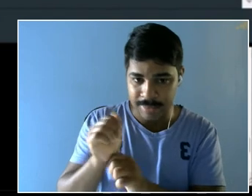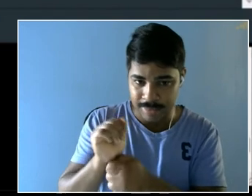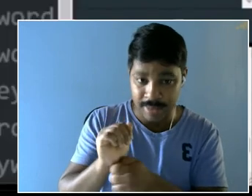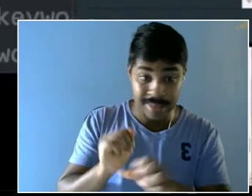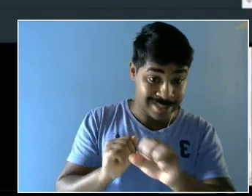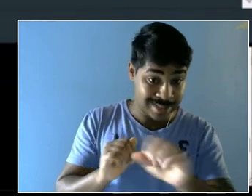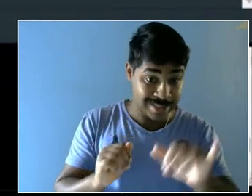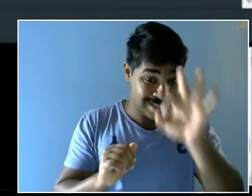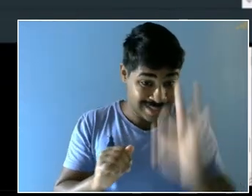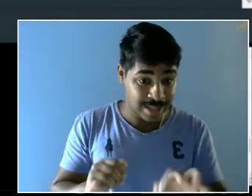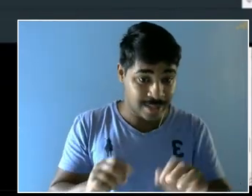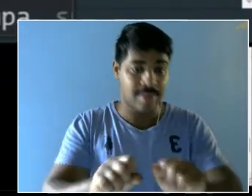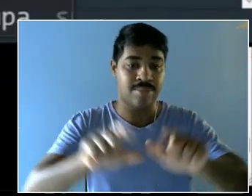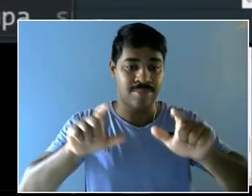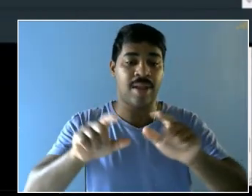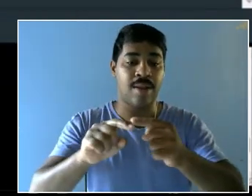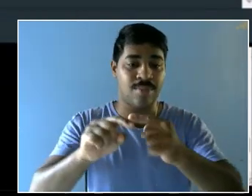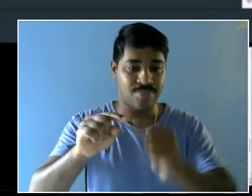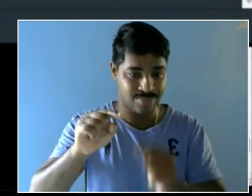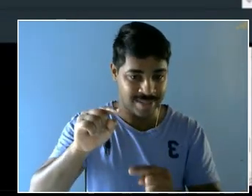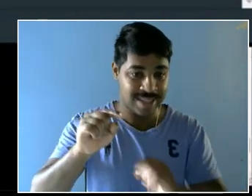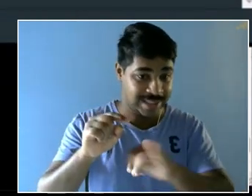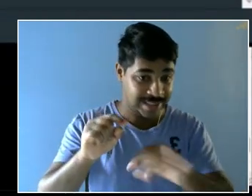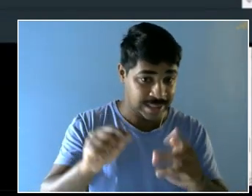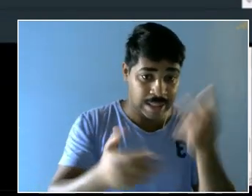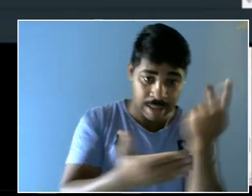ele vai terminar o programa.